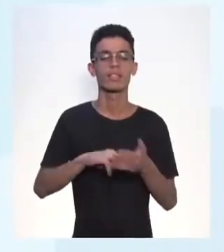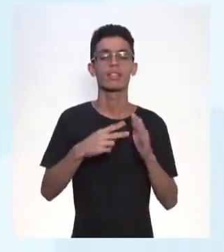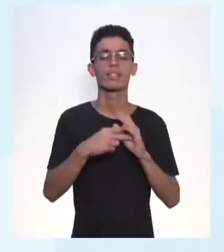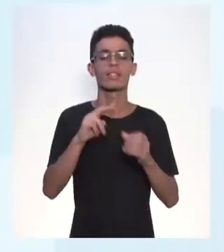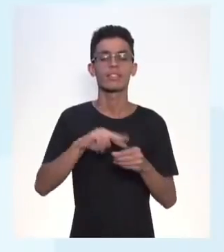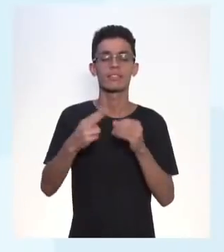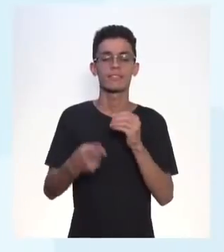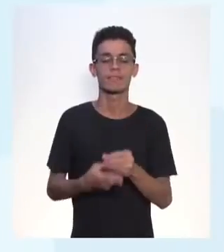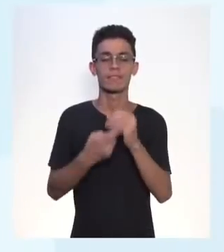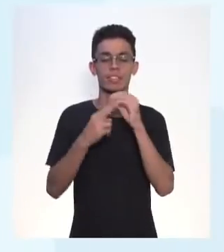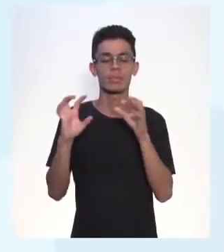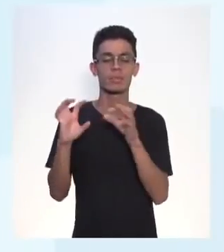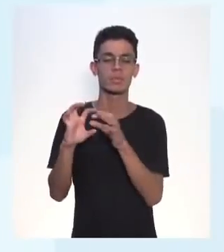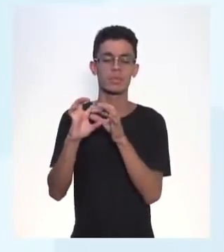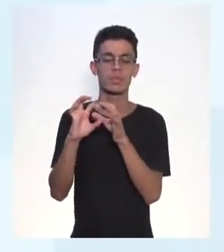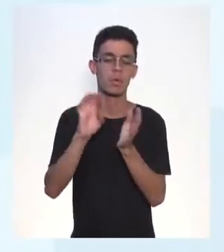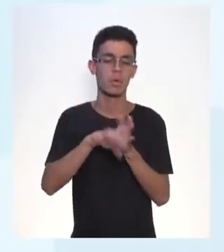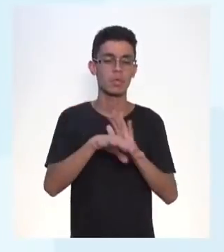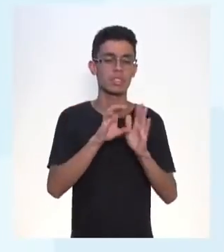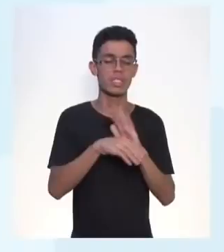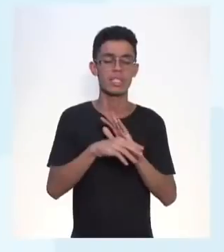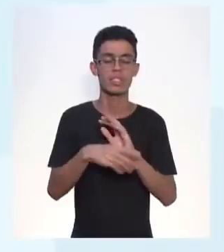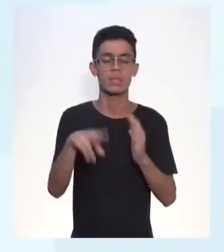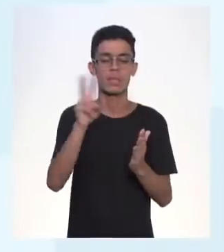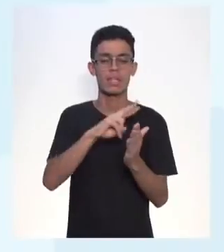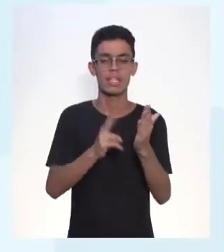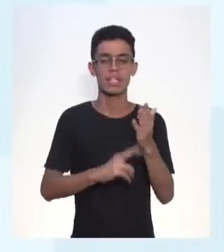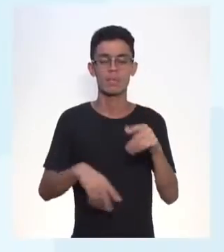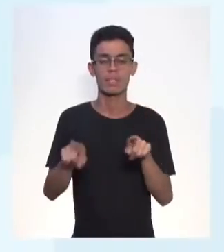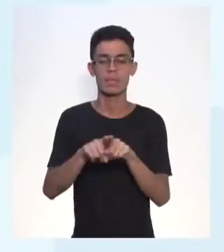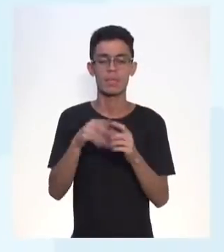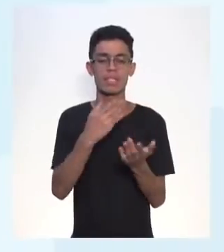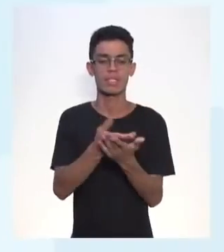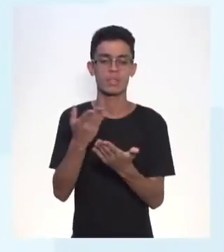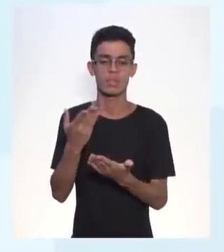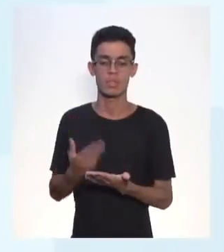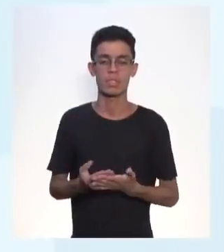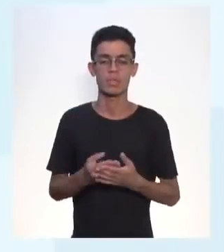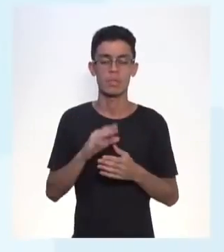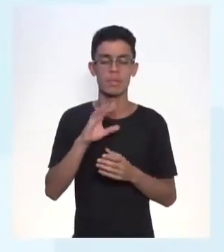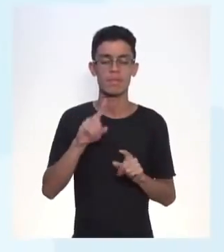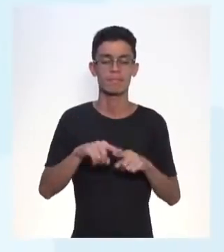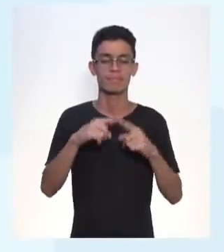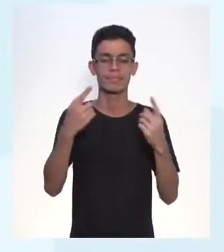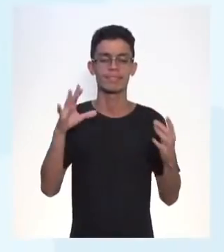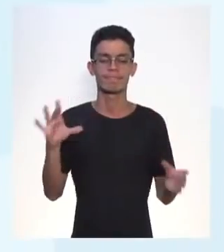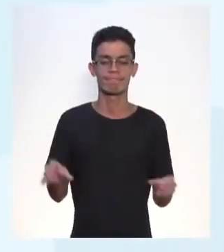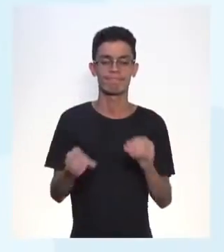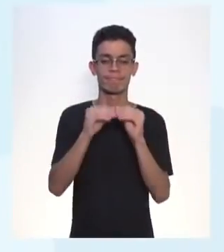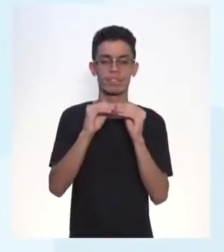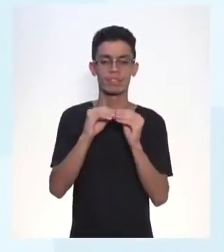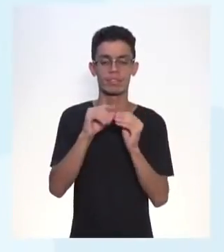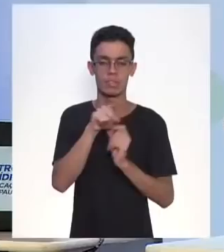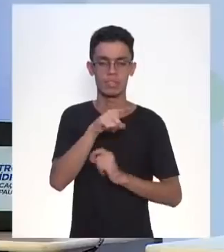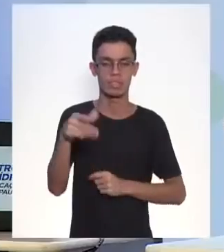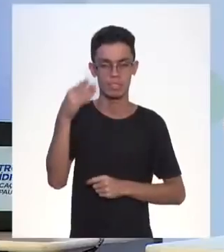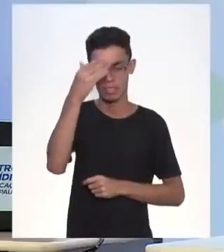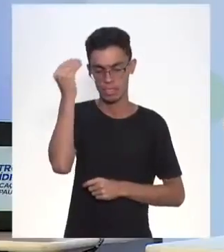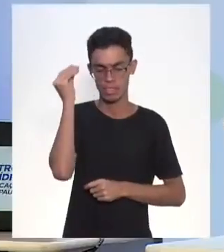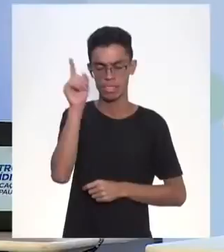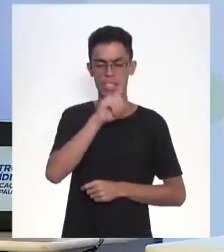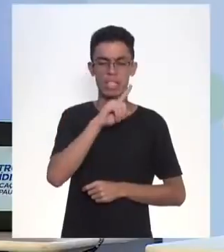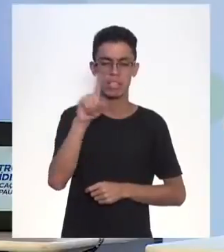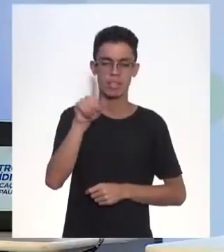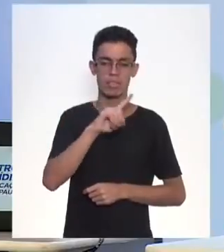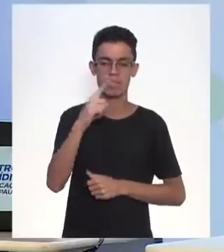revisamos o conceito de conto, lemos e ouvimos a parte de um conto e estudamos algumas conjunções. Perfeito. Então, não se esqueçam aí,